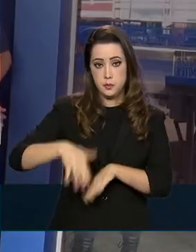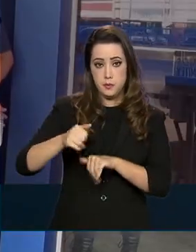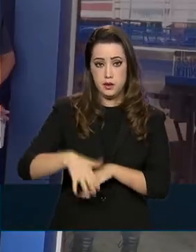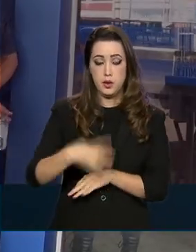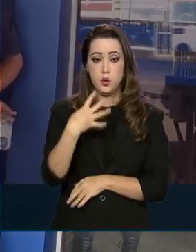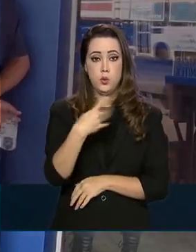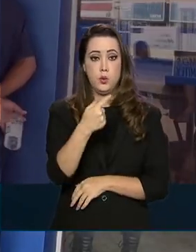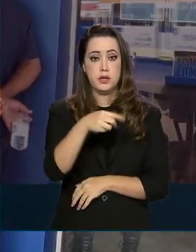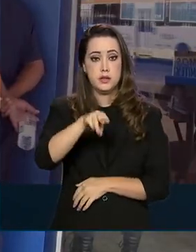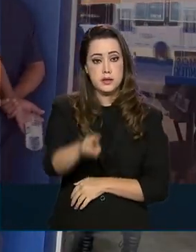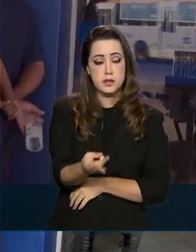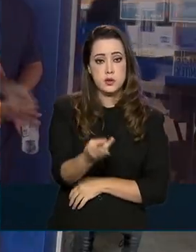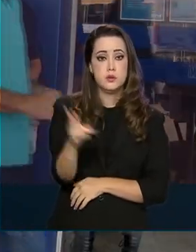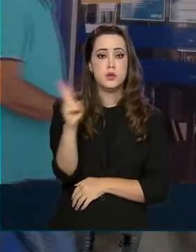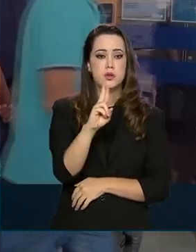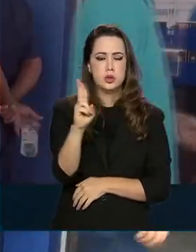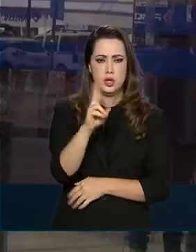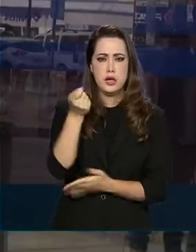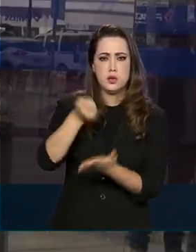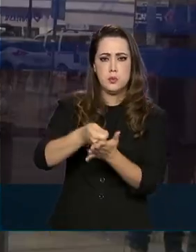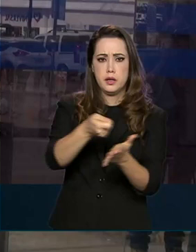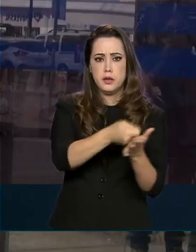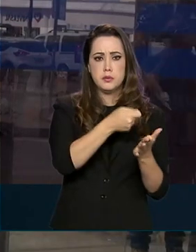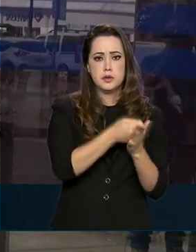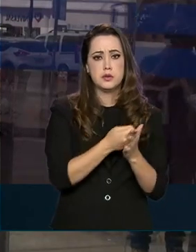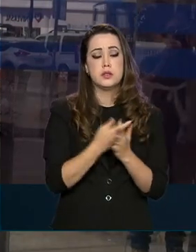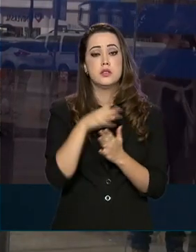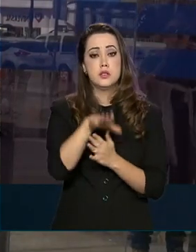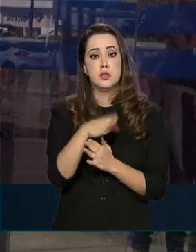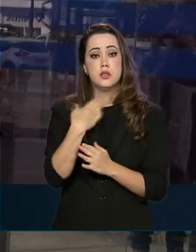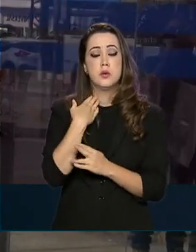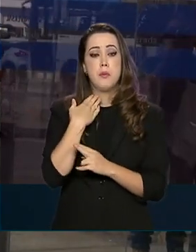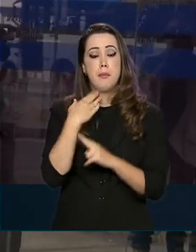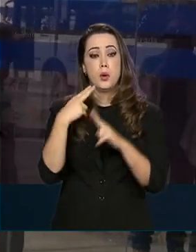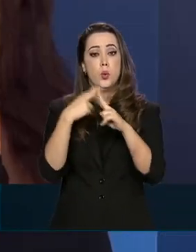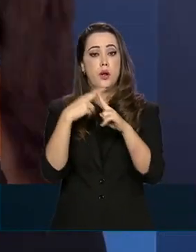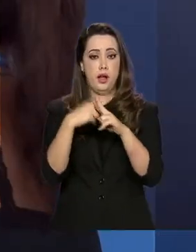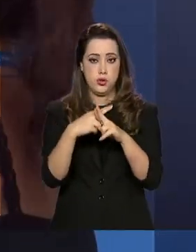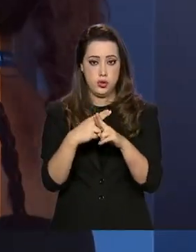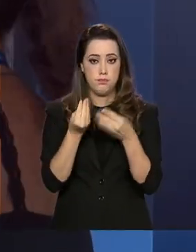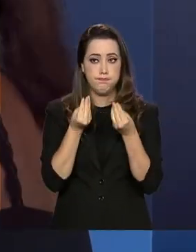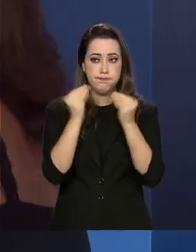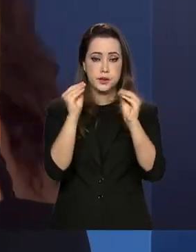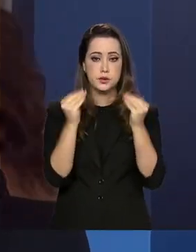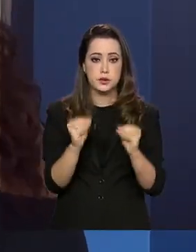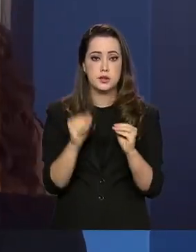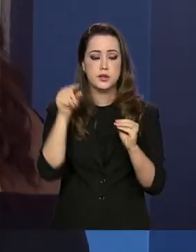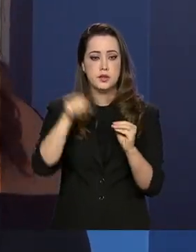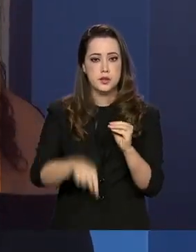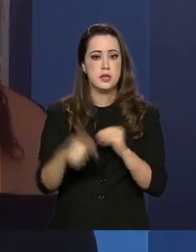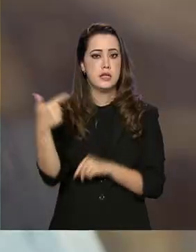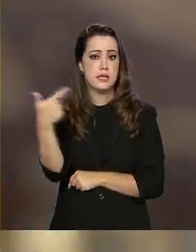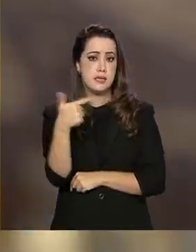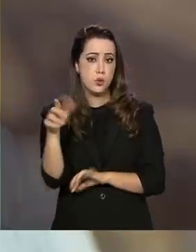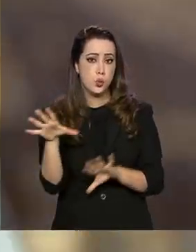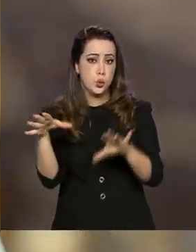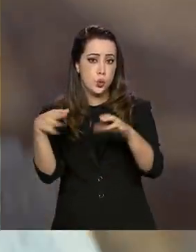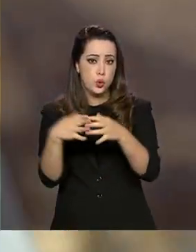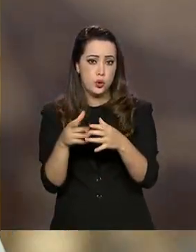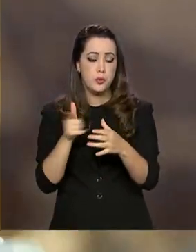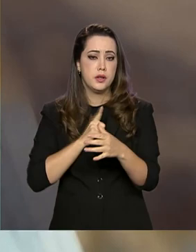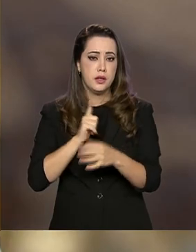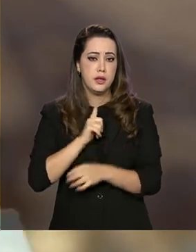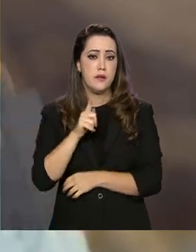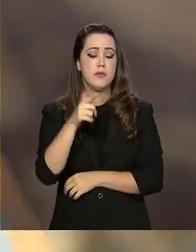47 milhões de pagamentos que vão ser feitos nas contas digitais da Caixa. Neste segundo ciclo, estão